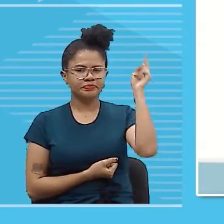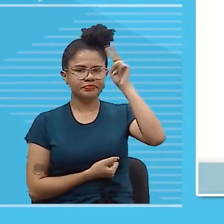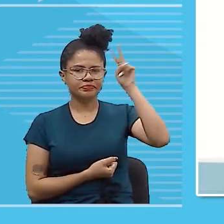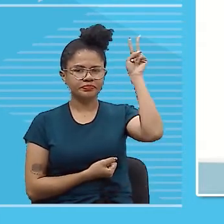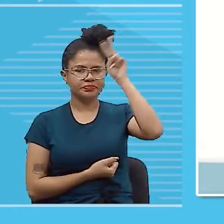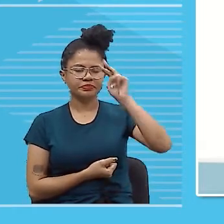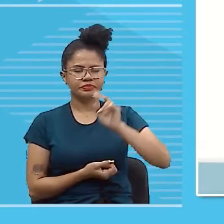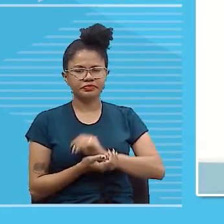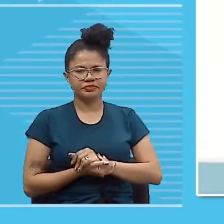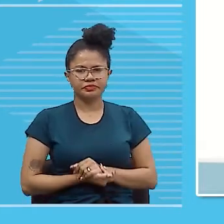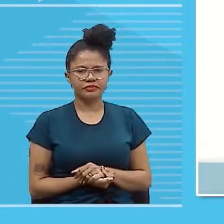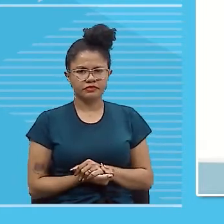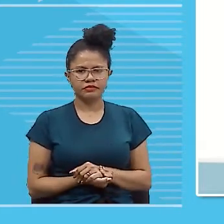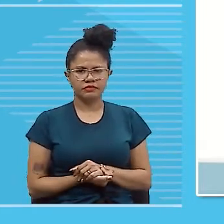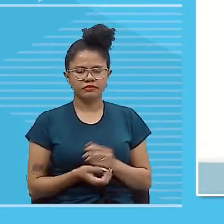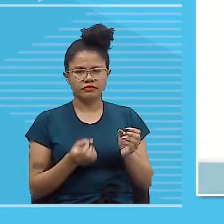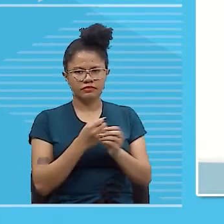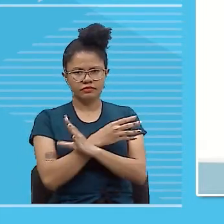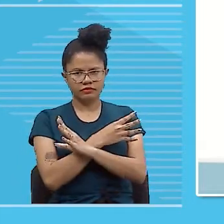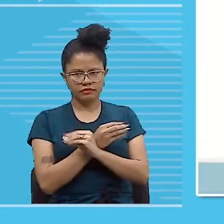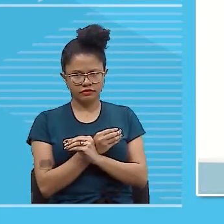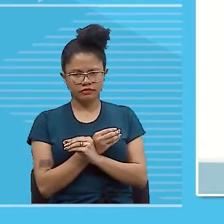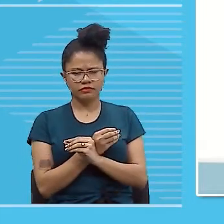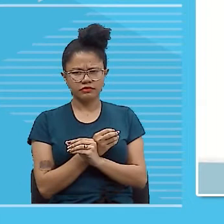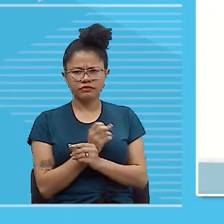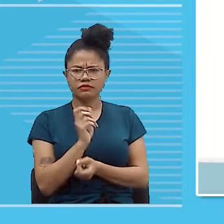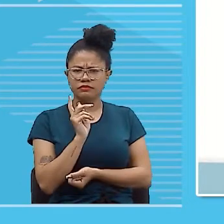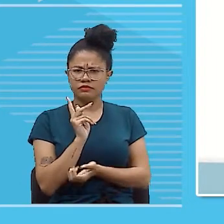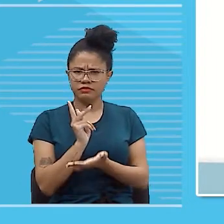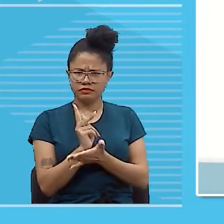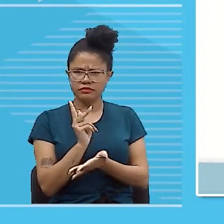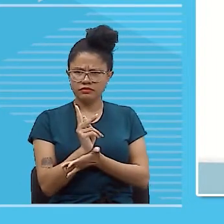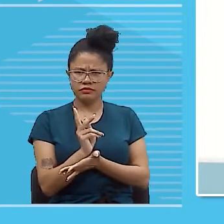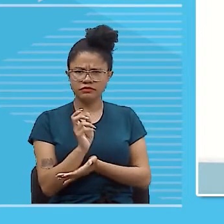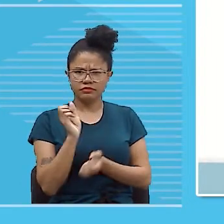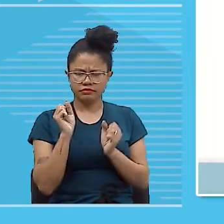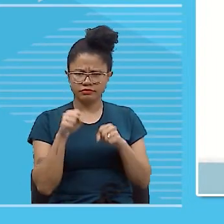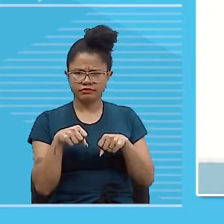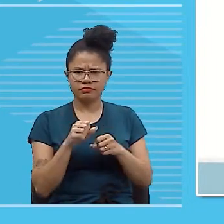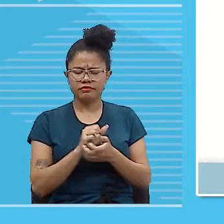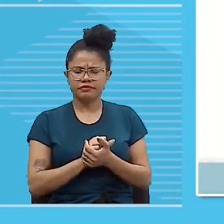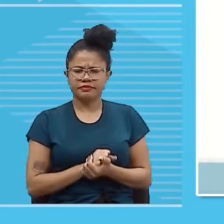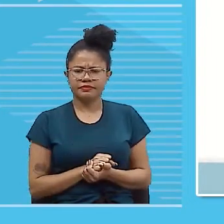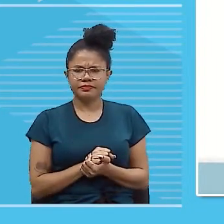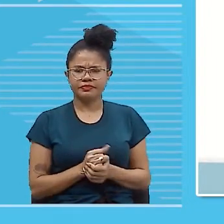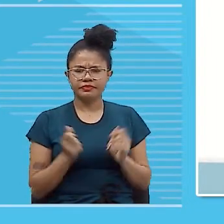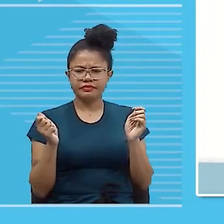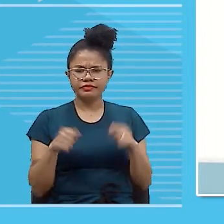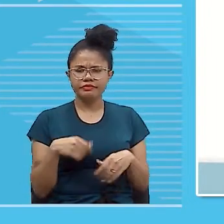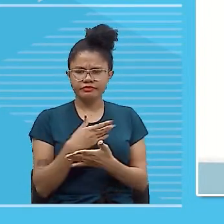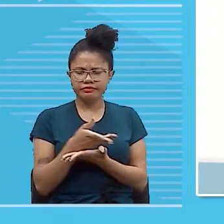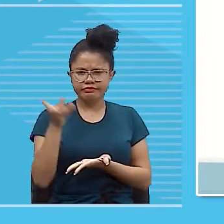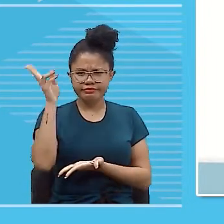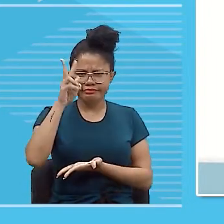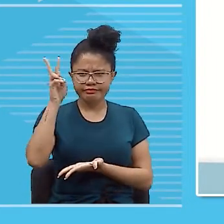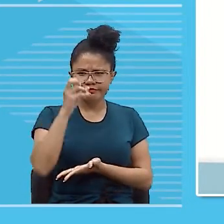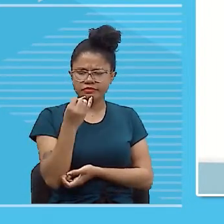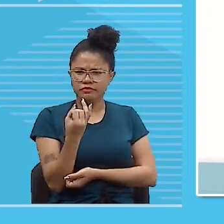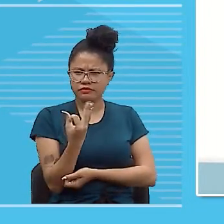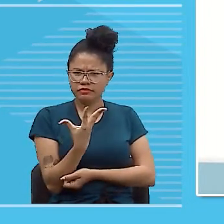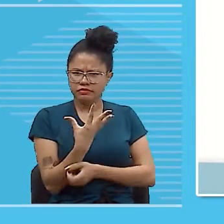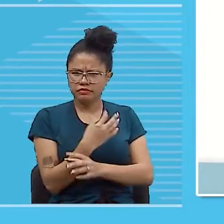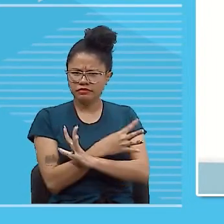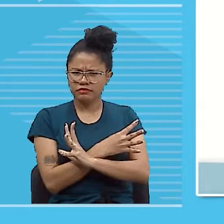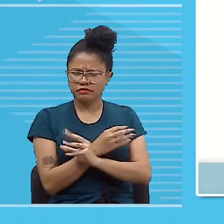é as conjunções não é sim você ainda lembra quais são quantas